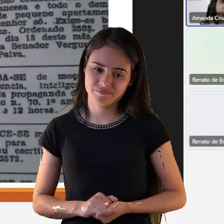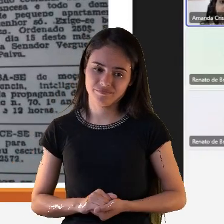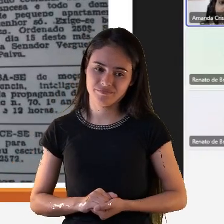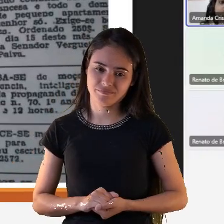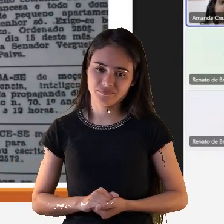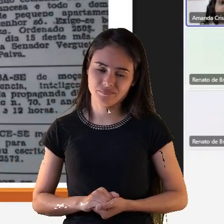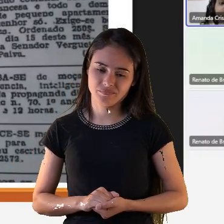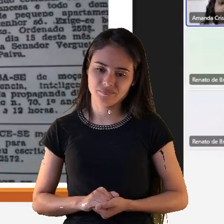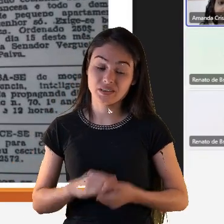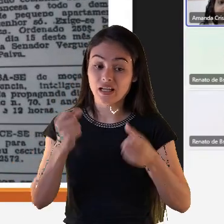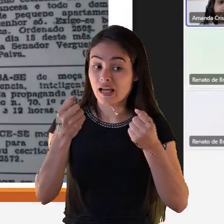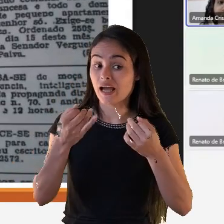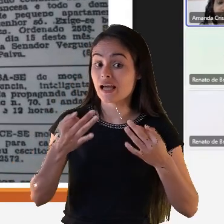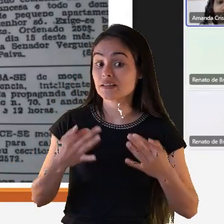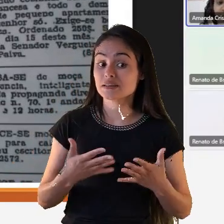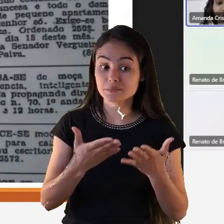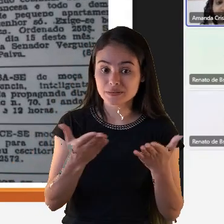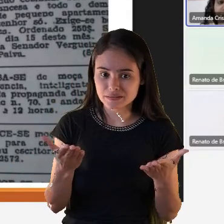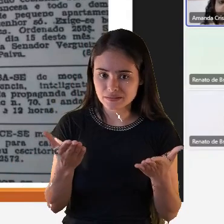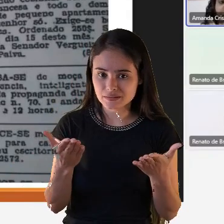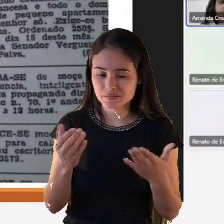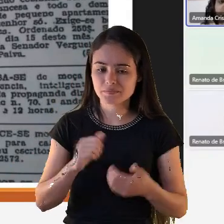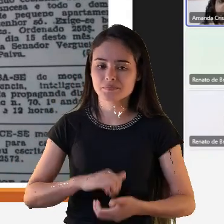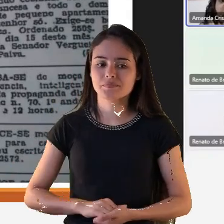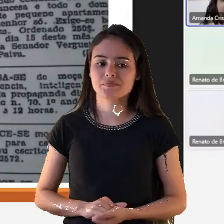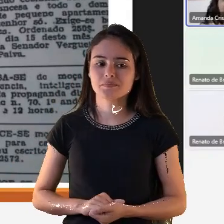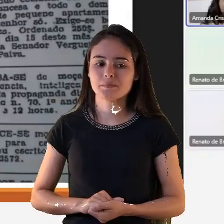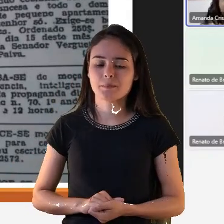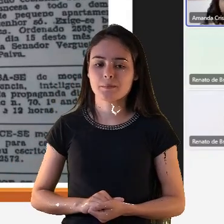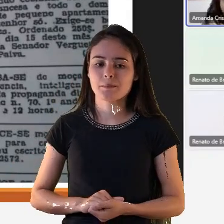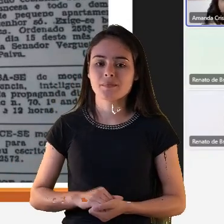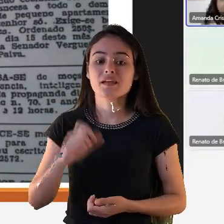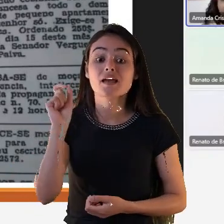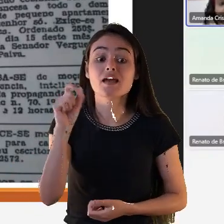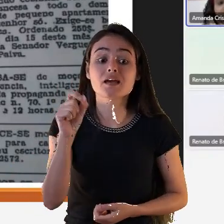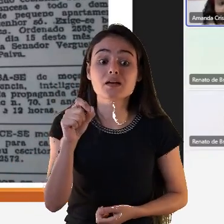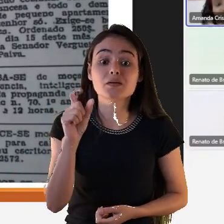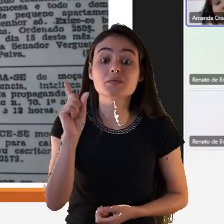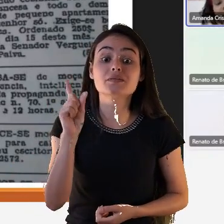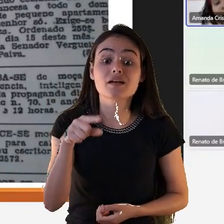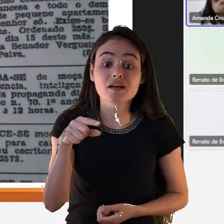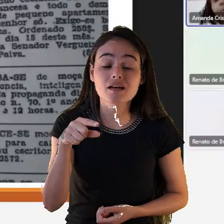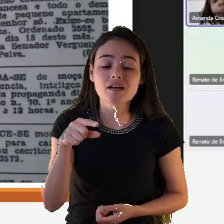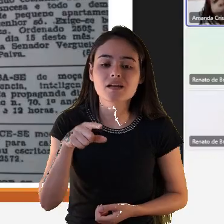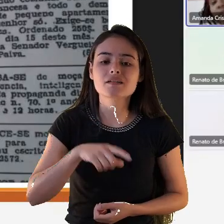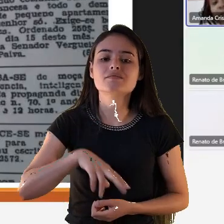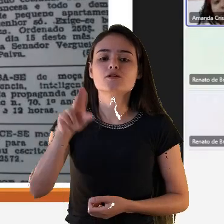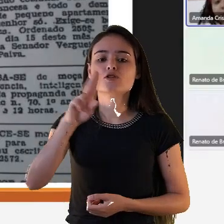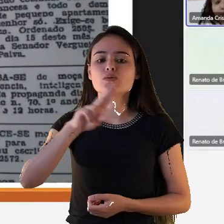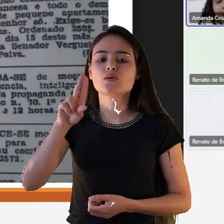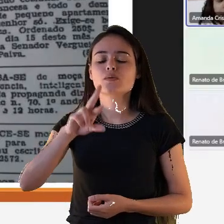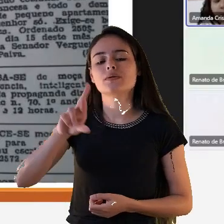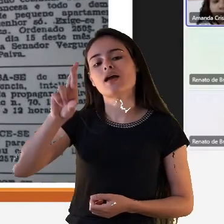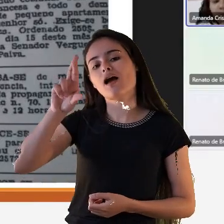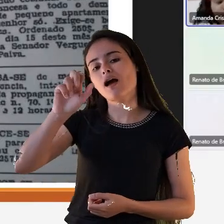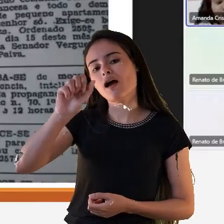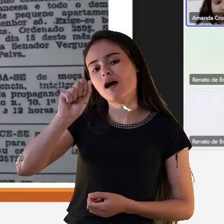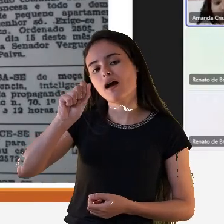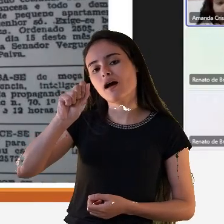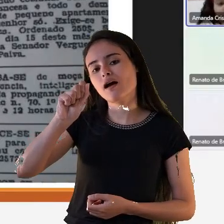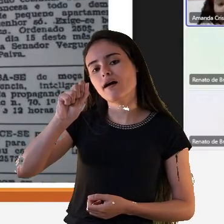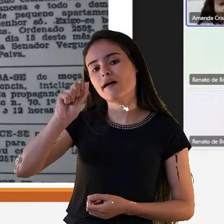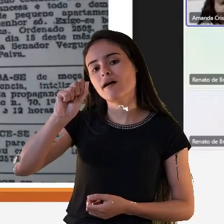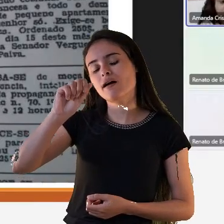um dos fatores, né, que é o racismo, lógico, né, que vai empurrando essa população sempre